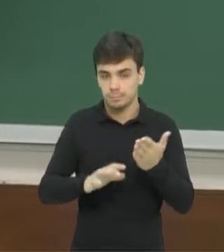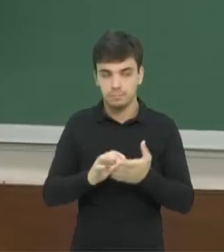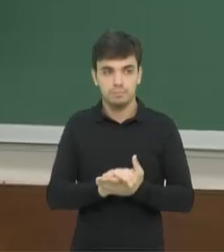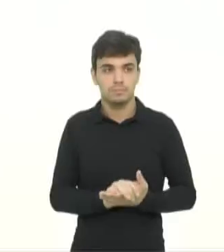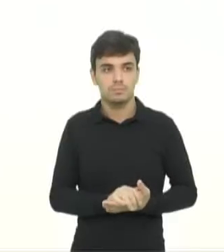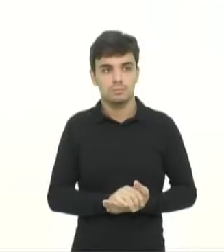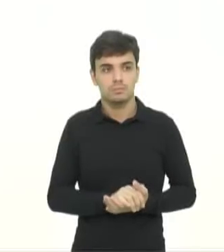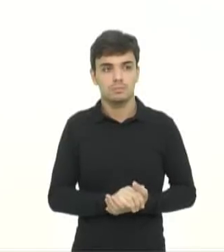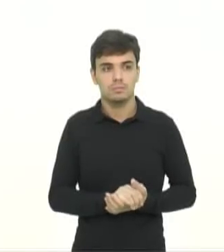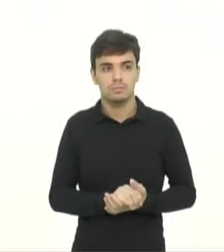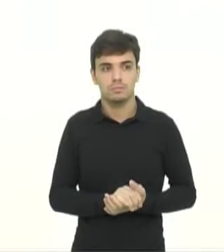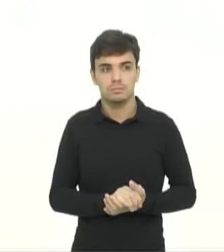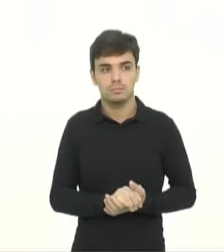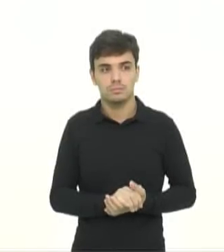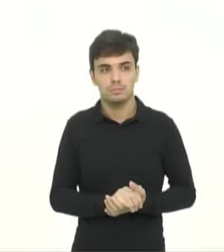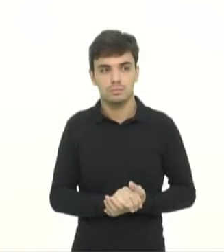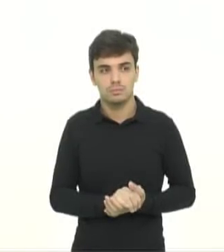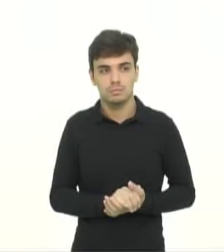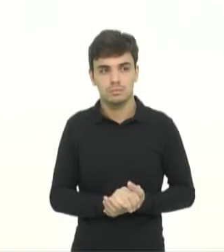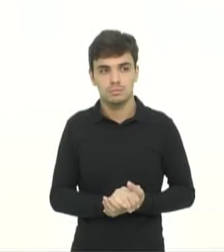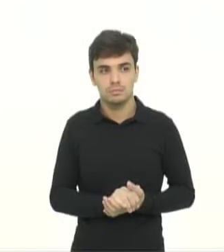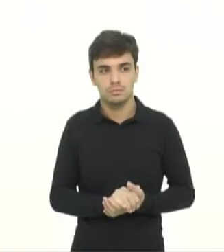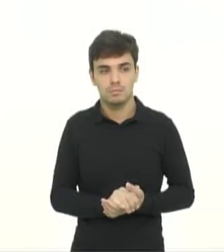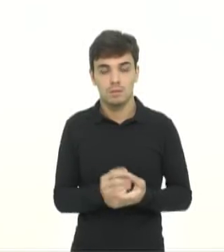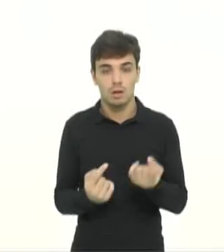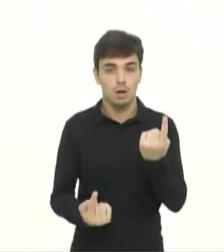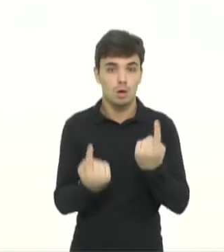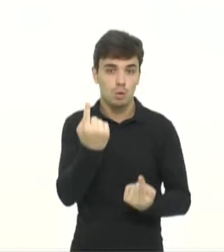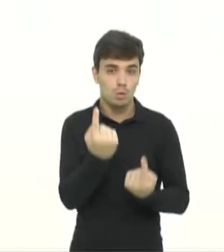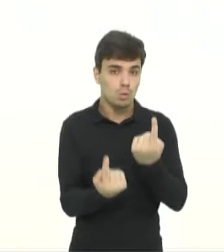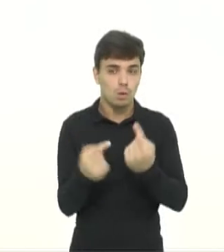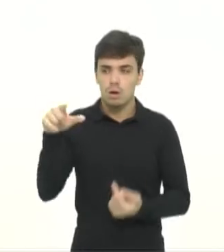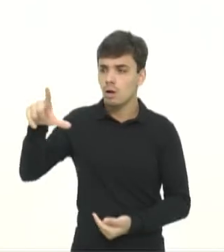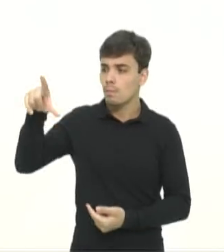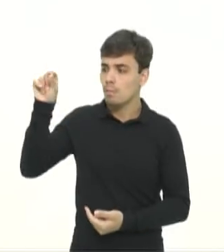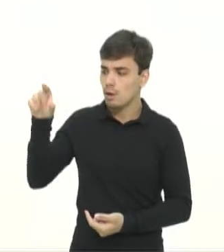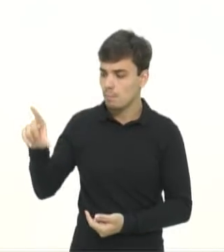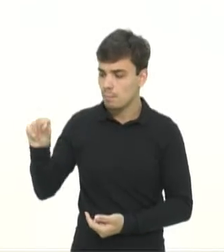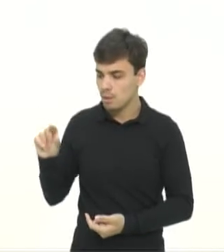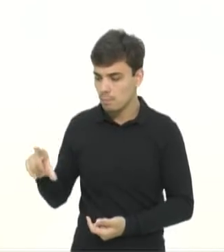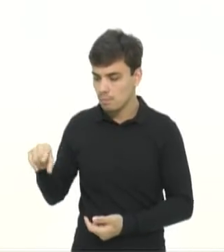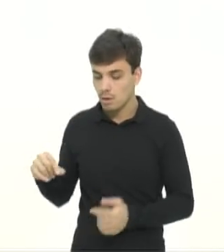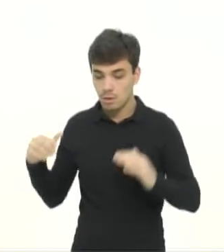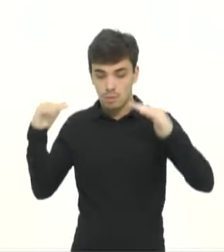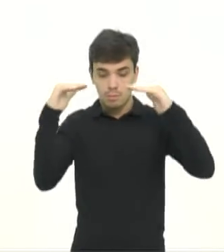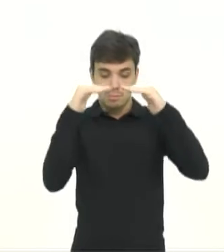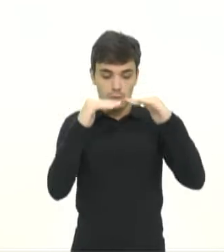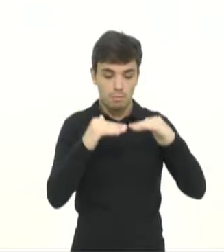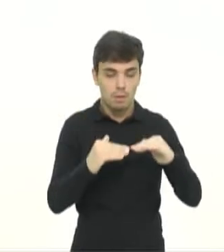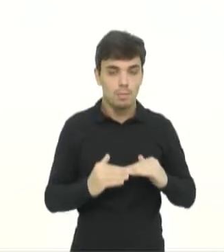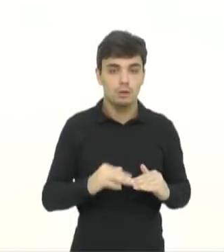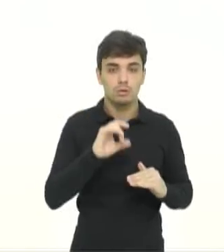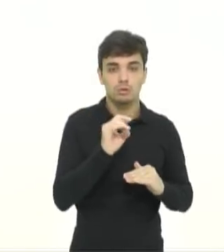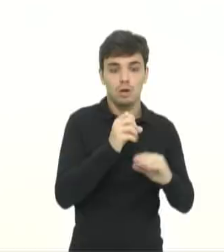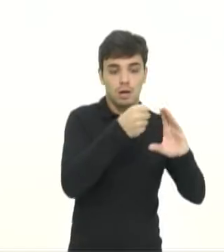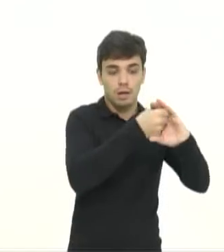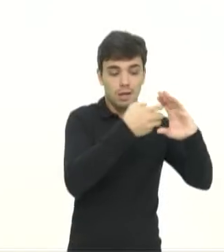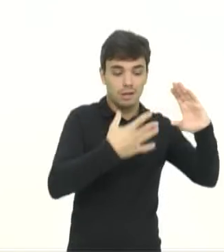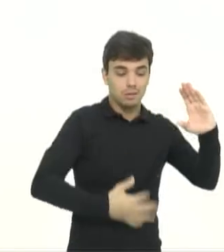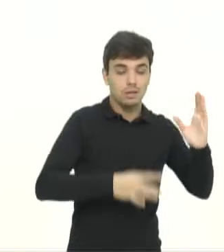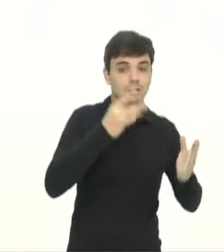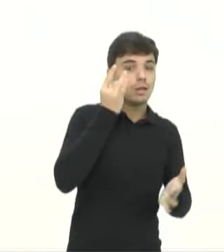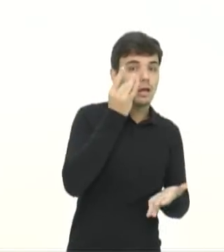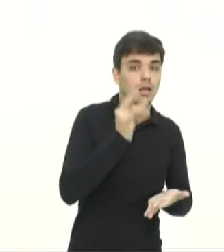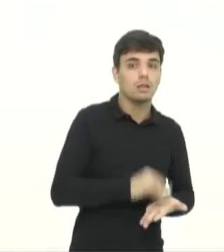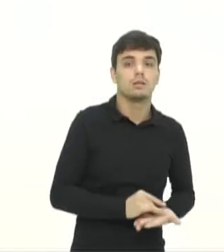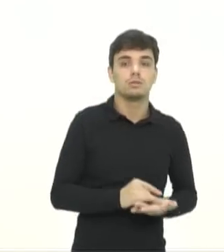lá, vem com a prof. Qual das alternativas abaixo corresponde apenas às características do realismo,